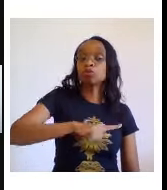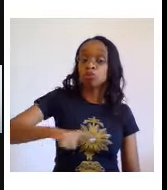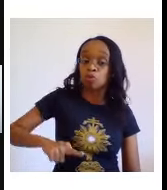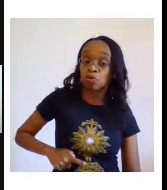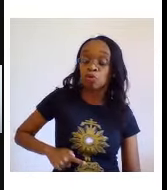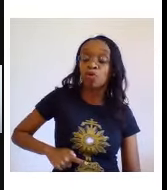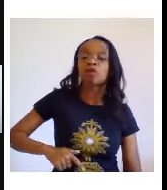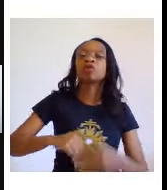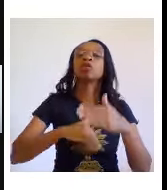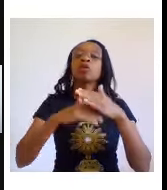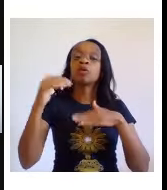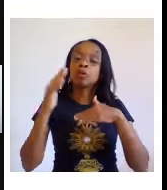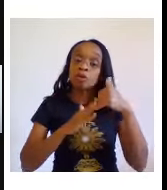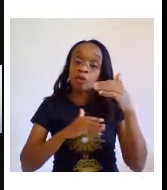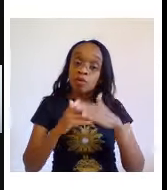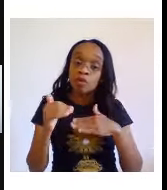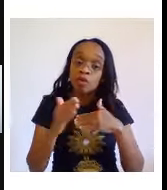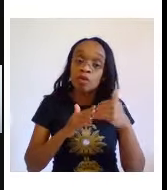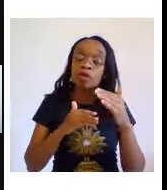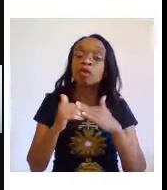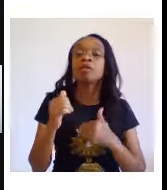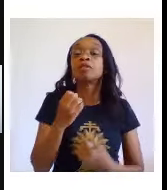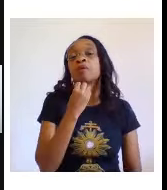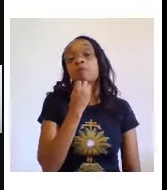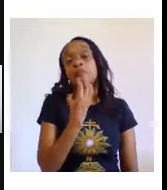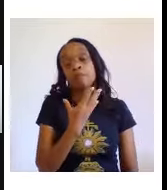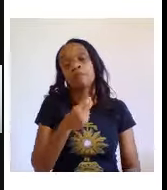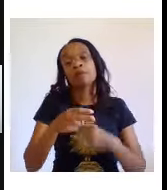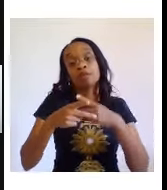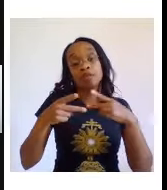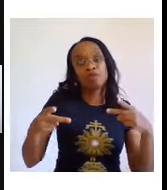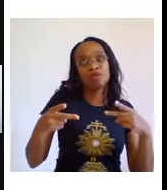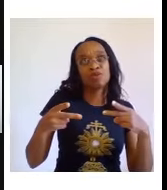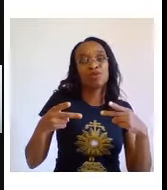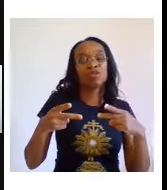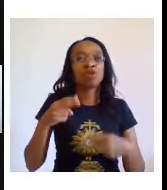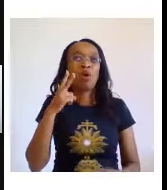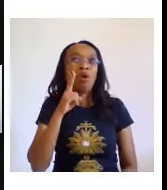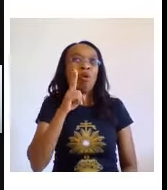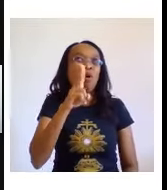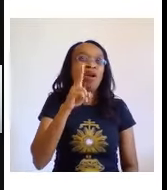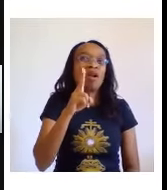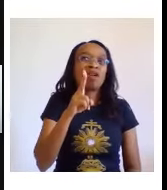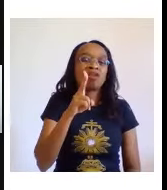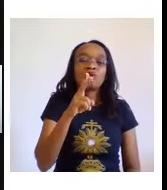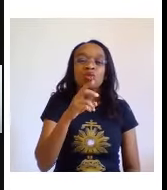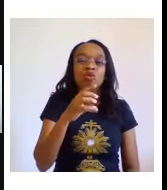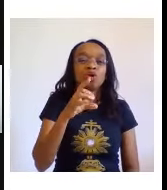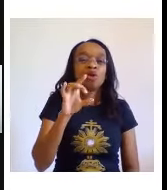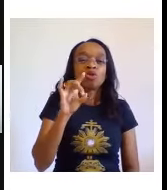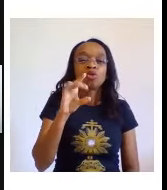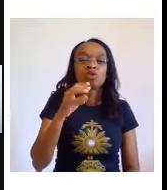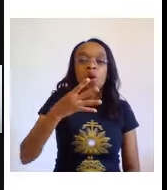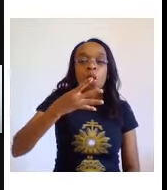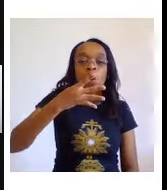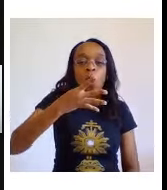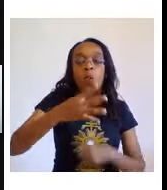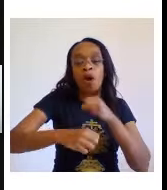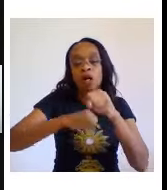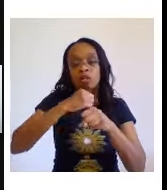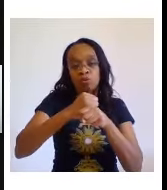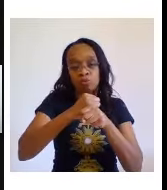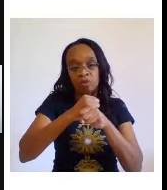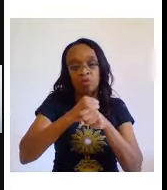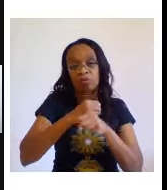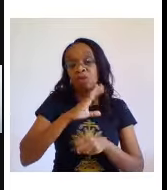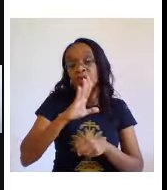né? E quando eu falo políticas públicas, não é olhar só no horizonte da gestão de 4 anos do seu mandato. São